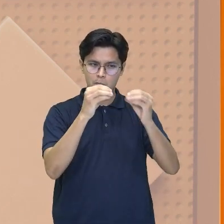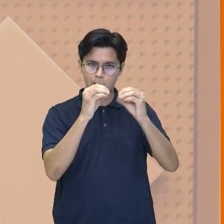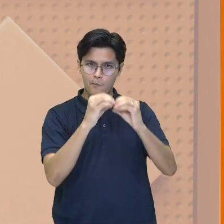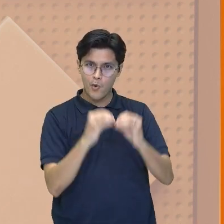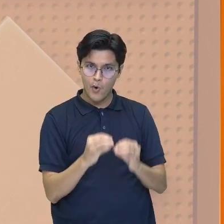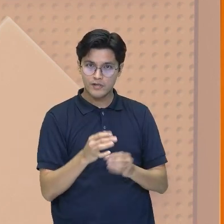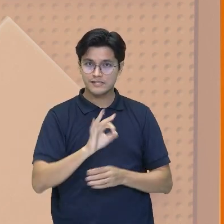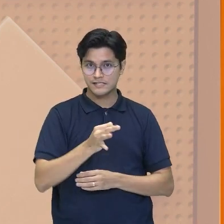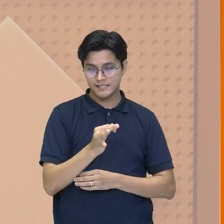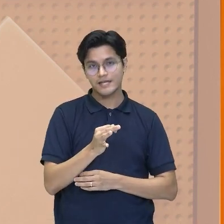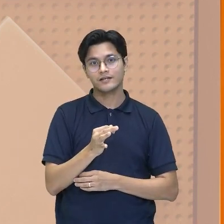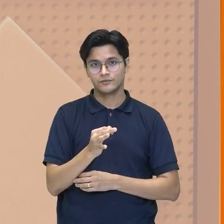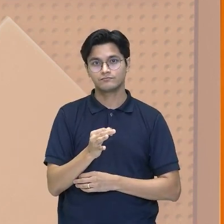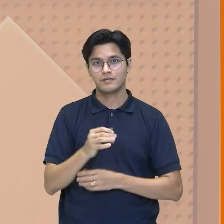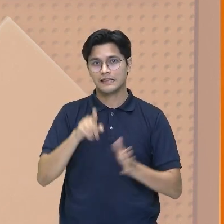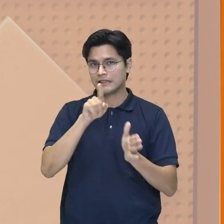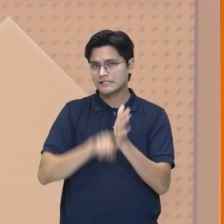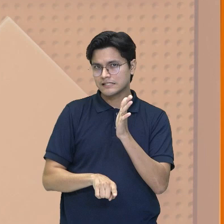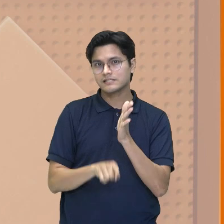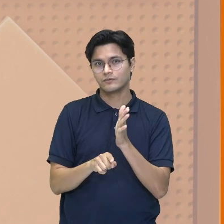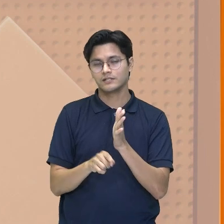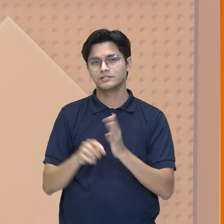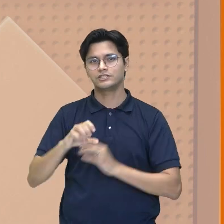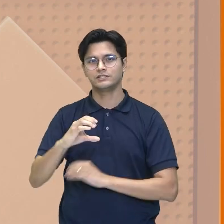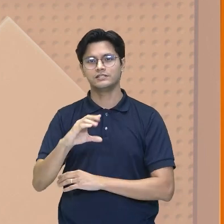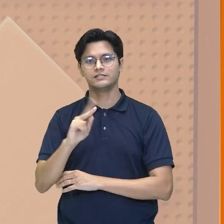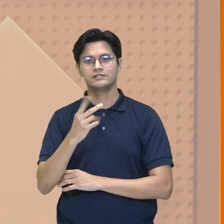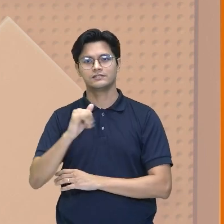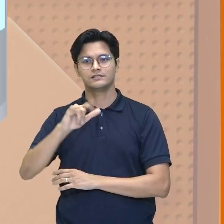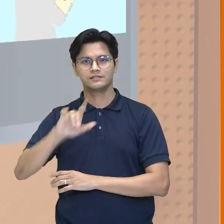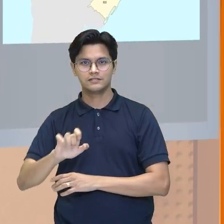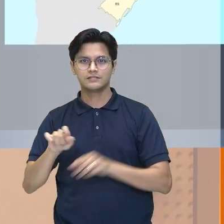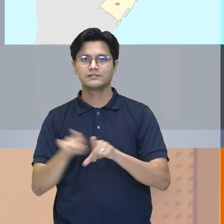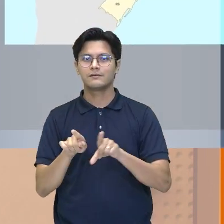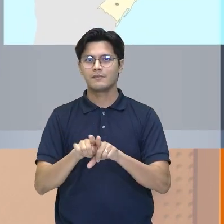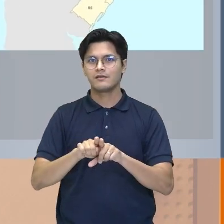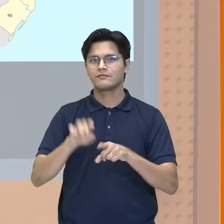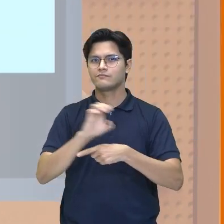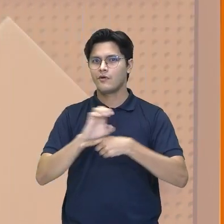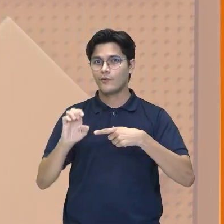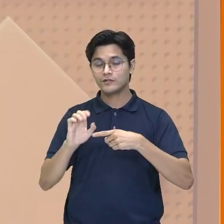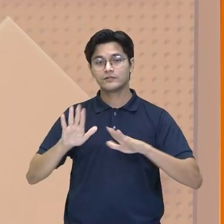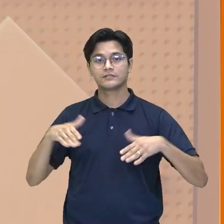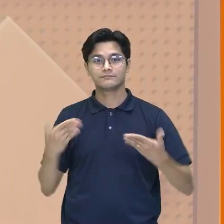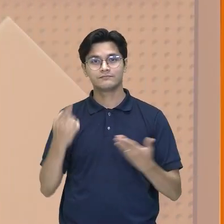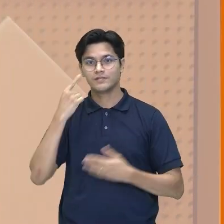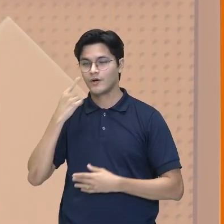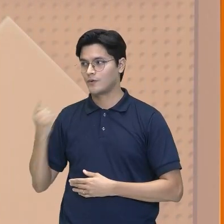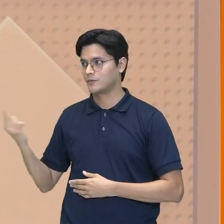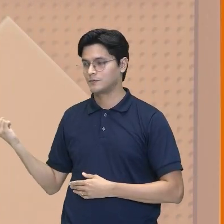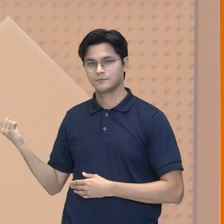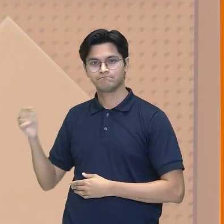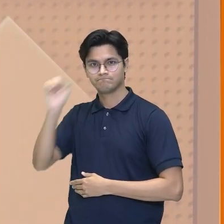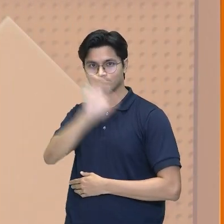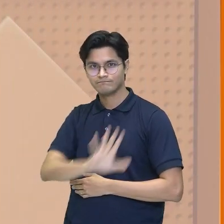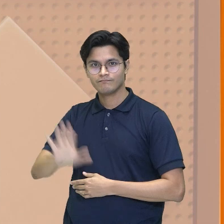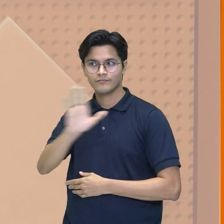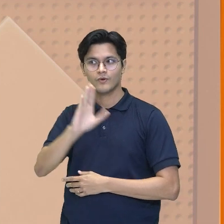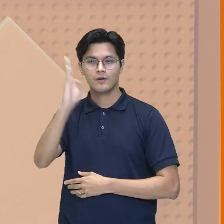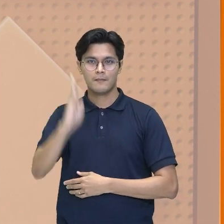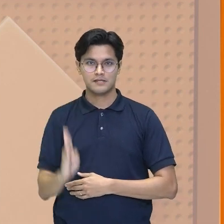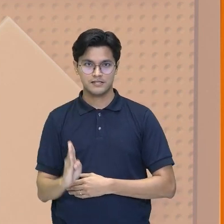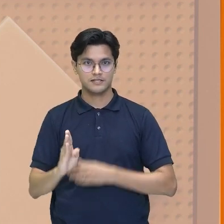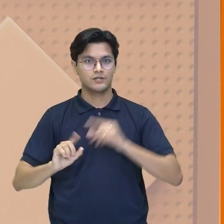e do Equador. E aí a gente continua verificando aí, o território brasileiro.